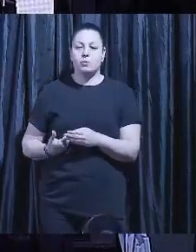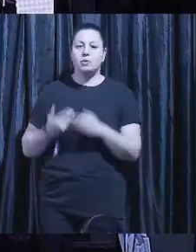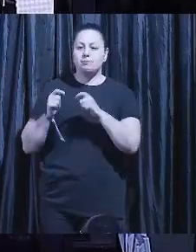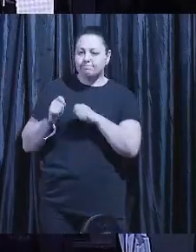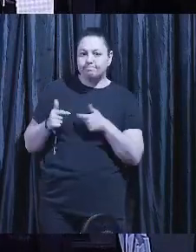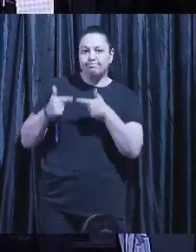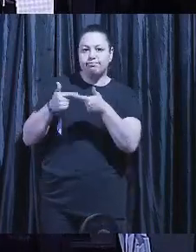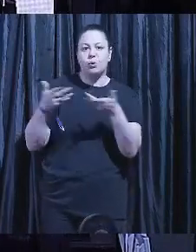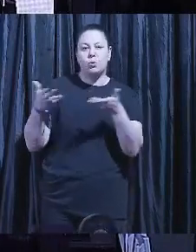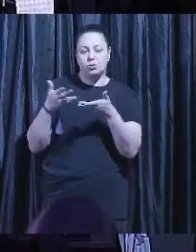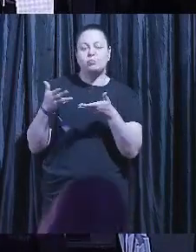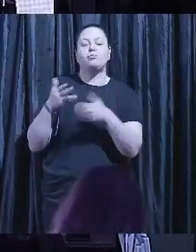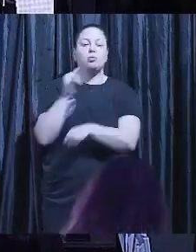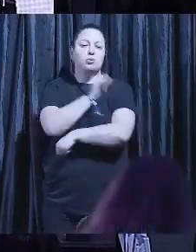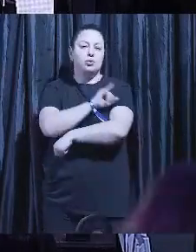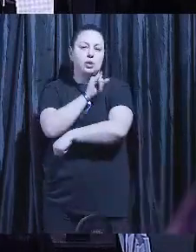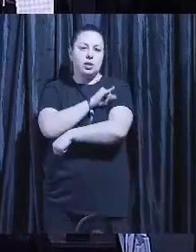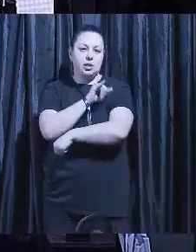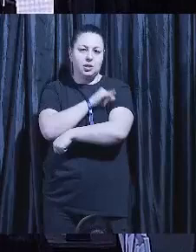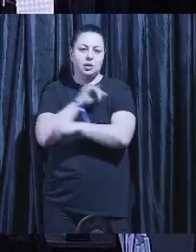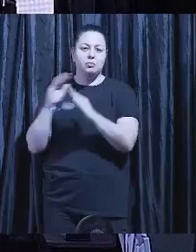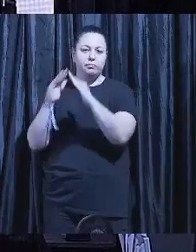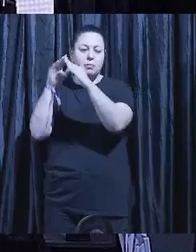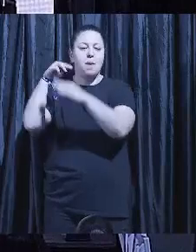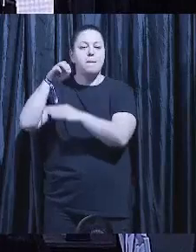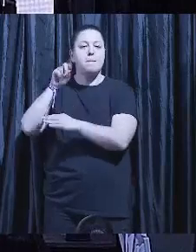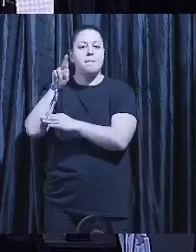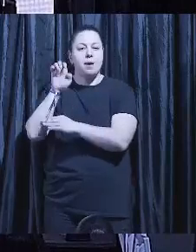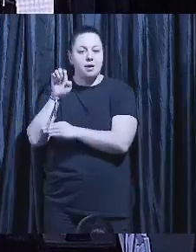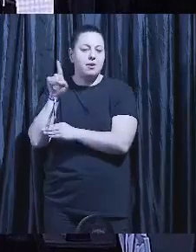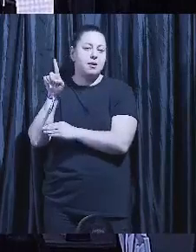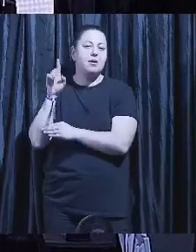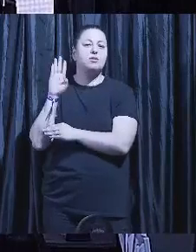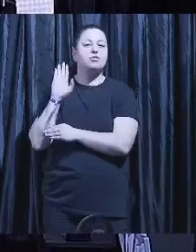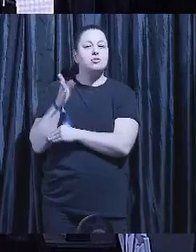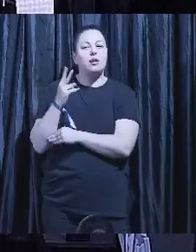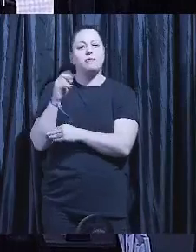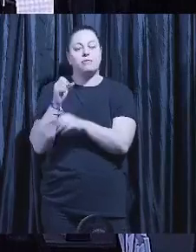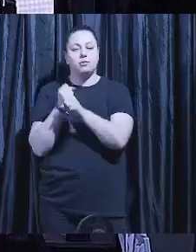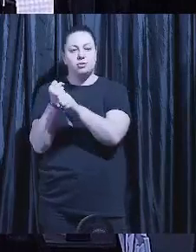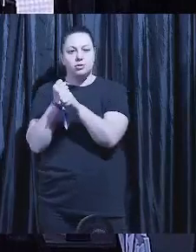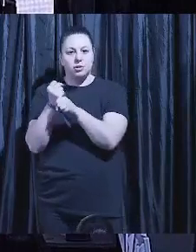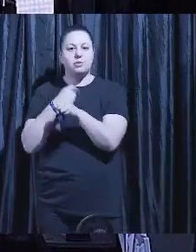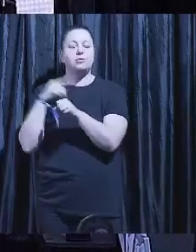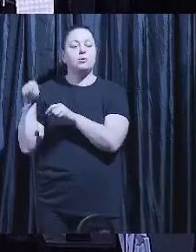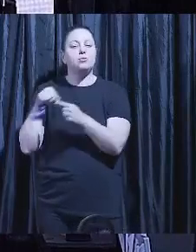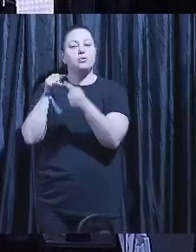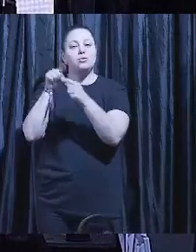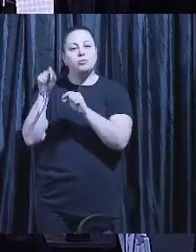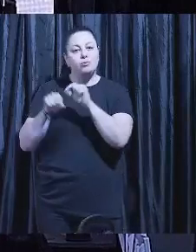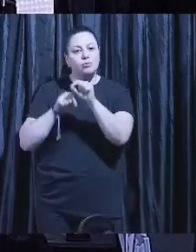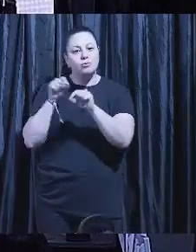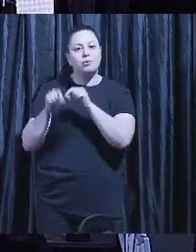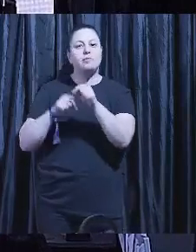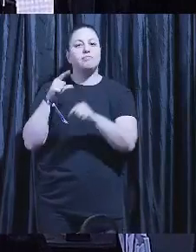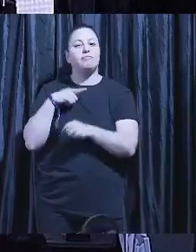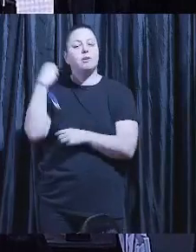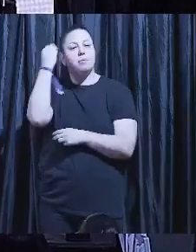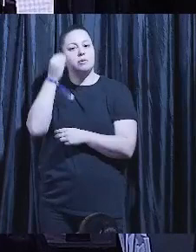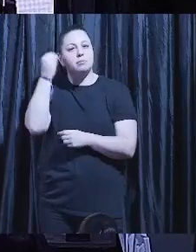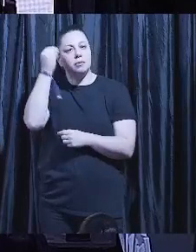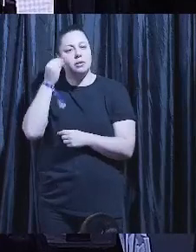Rio de Janeiro, na Maré, há mais de 20 anos. E tem como missão buscar constituir essa experiência que